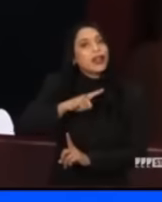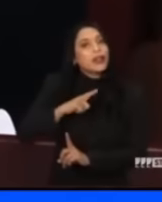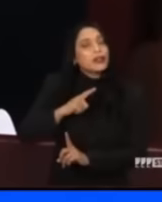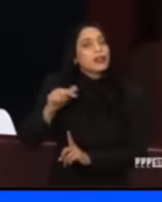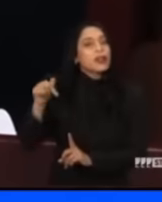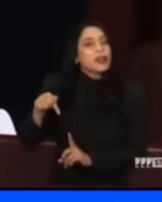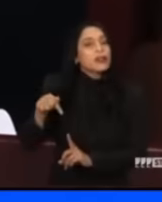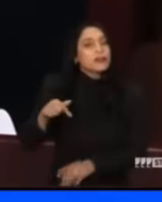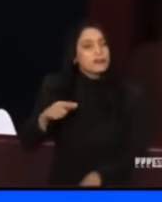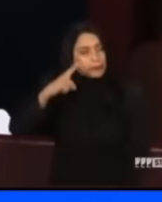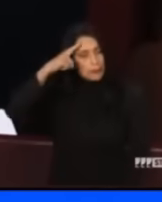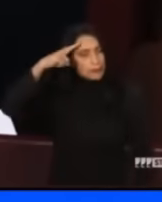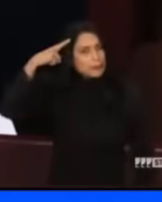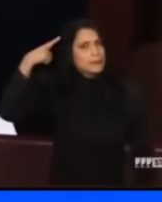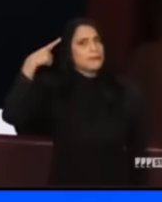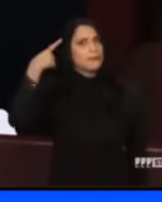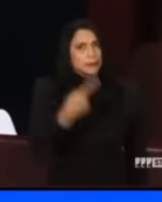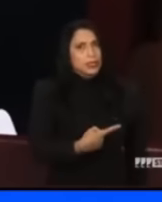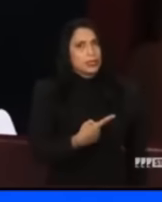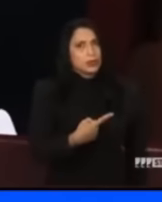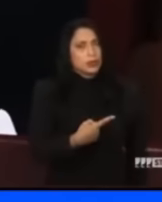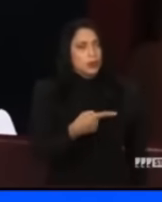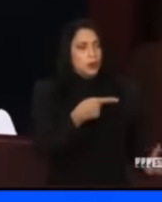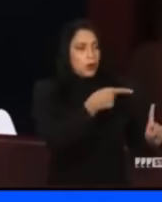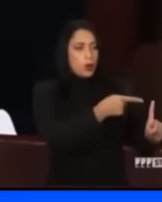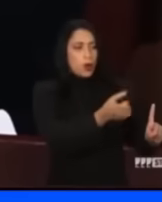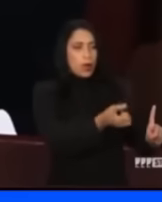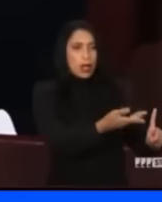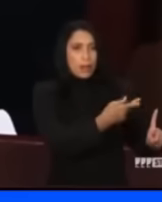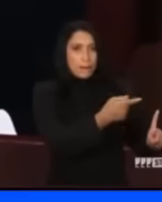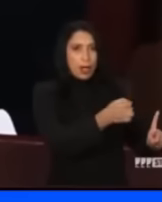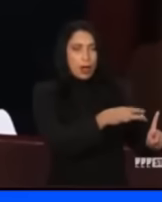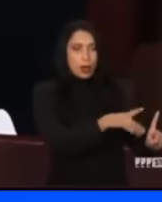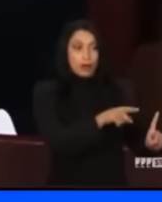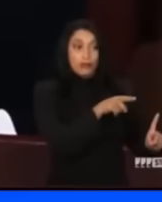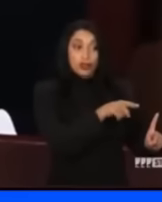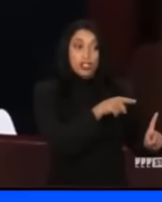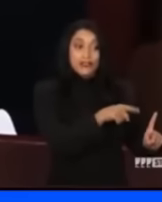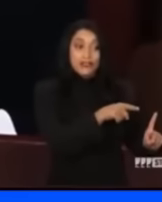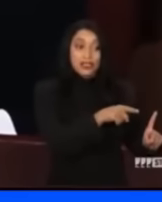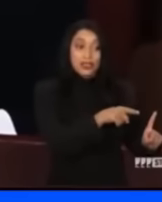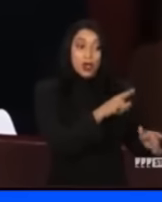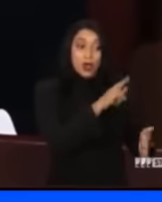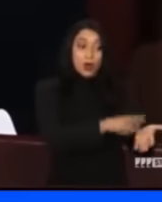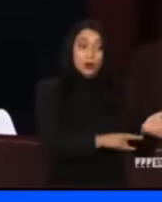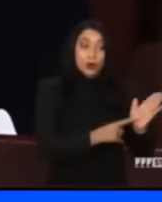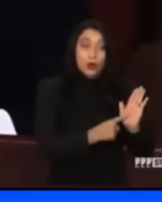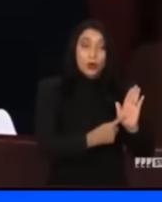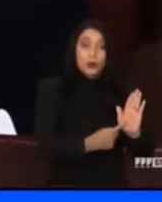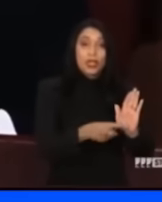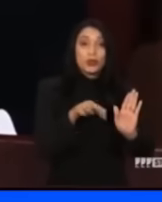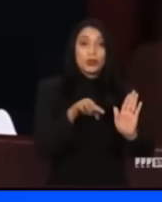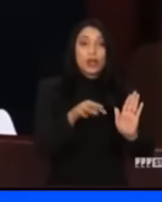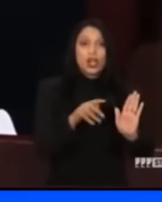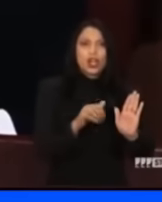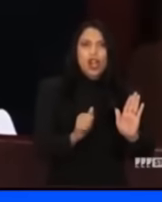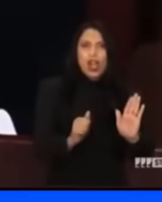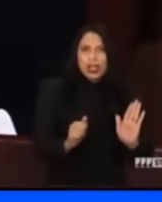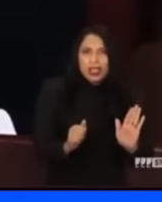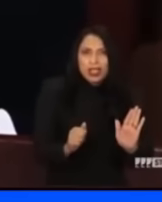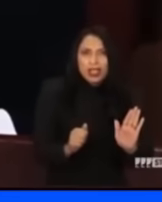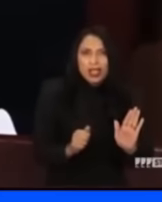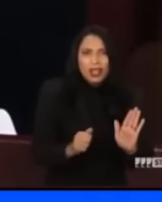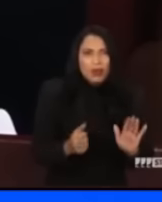determinou ao réu Paulo Sérgio Nogueira que emitisse uma nota. Uma das mais